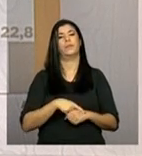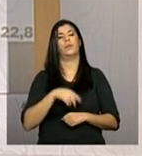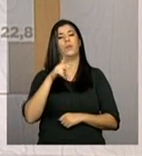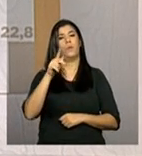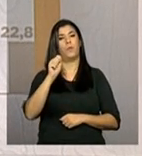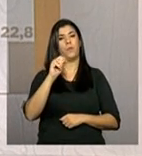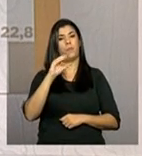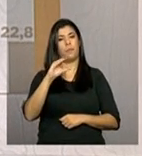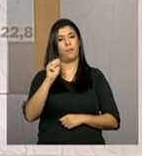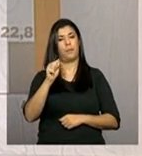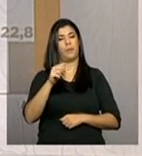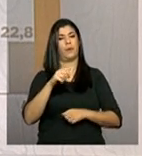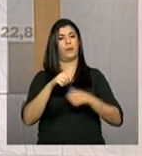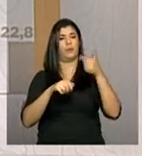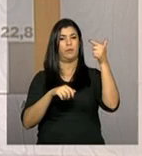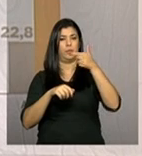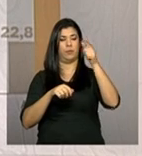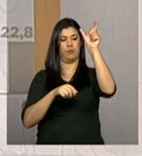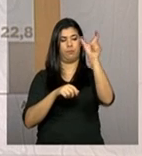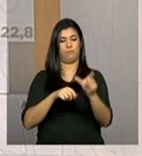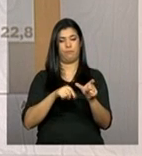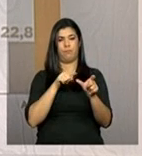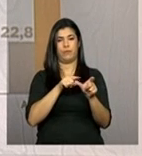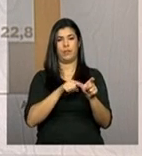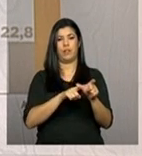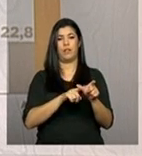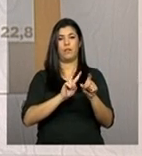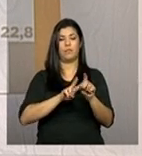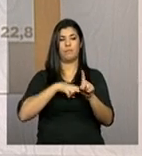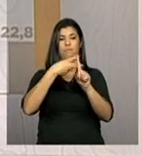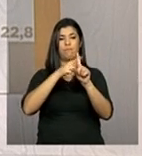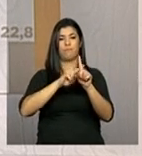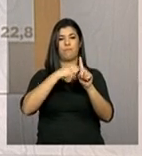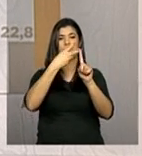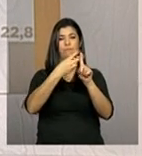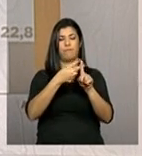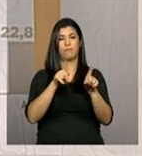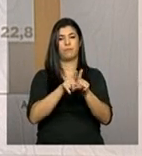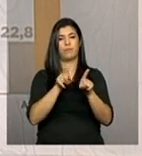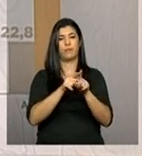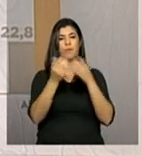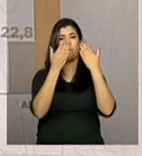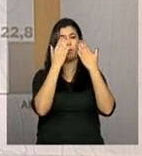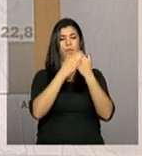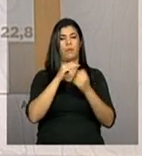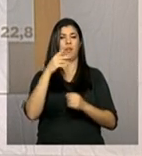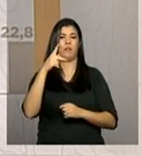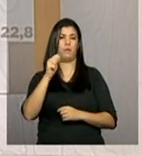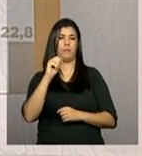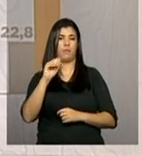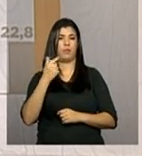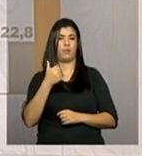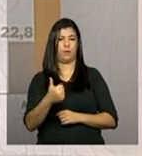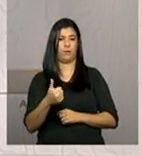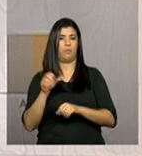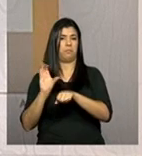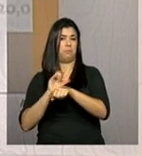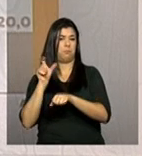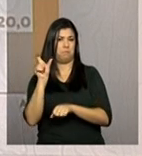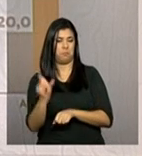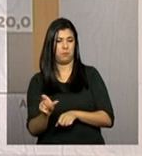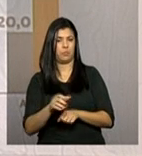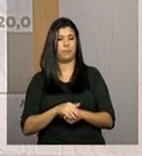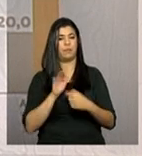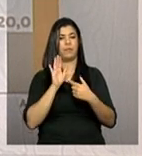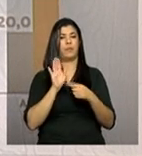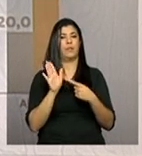2 empenhou 2,5 vezes mais do que o total do PAC 1. Se eu olhar no próximo